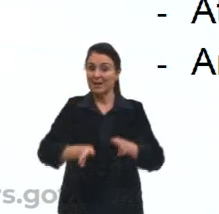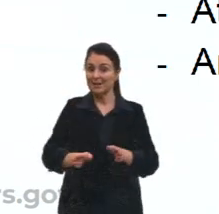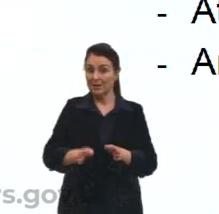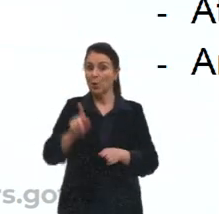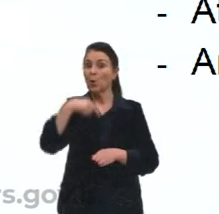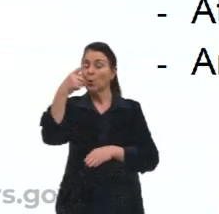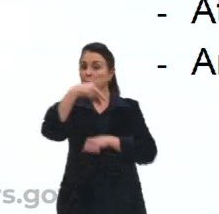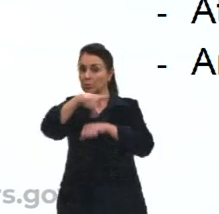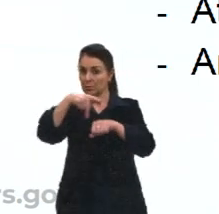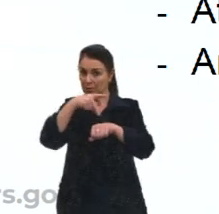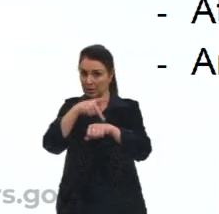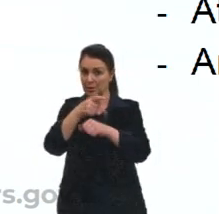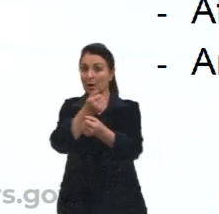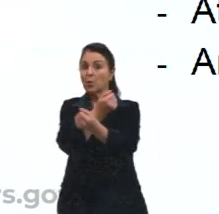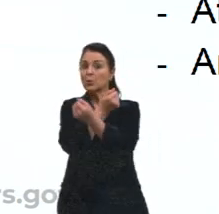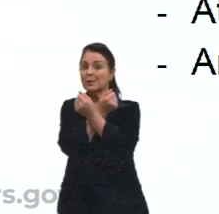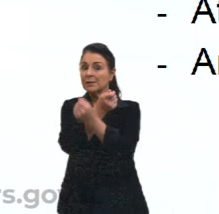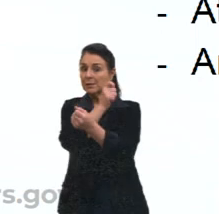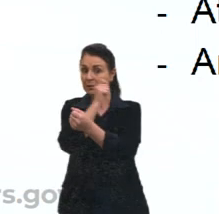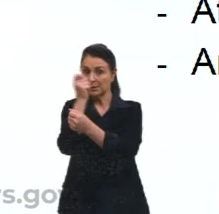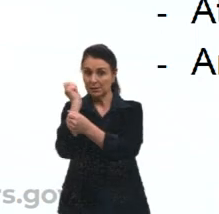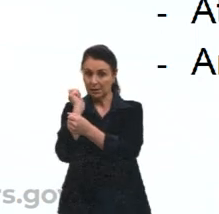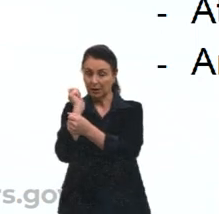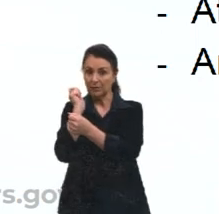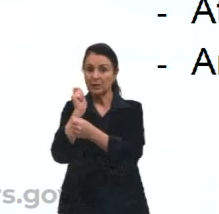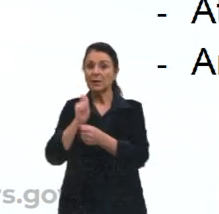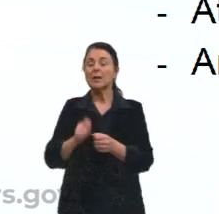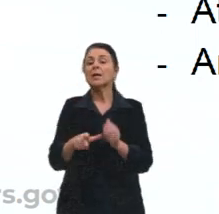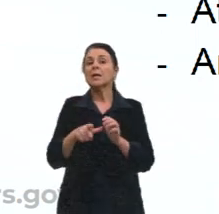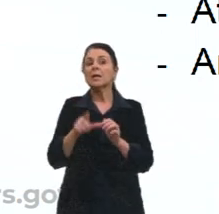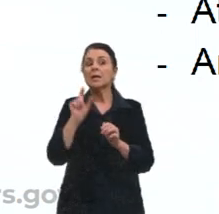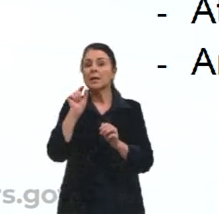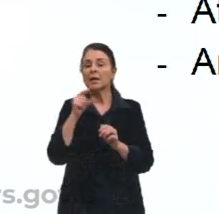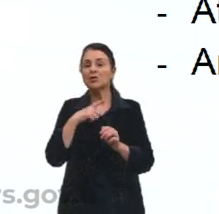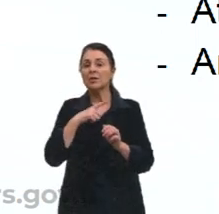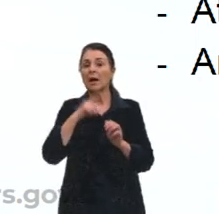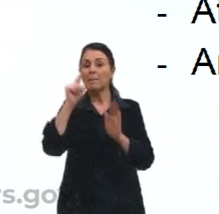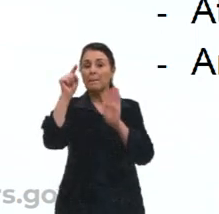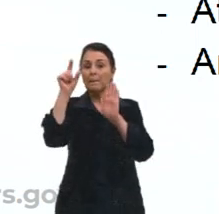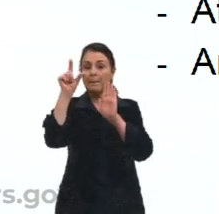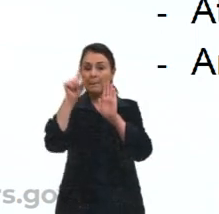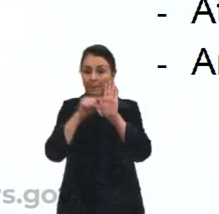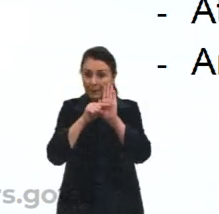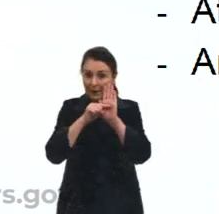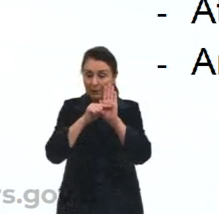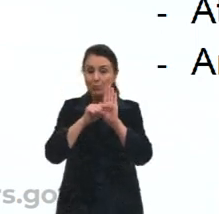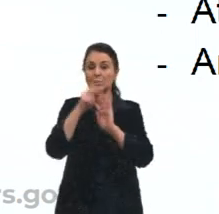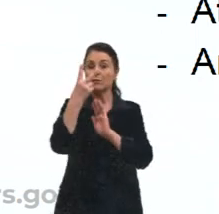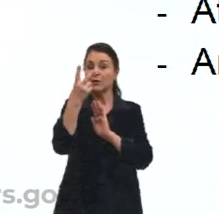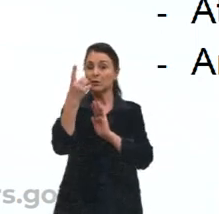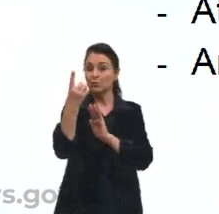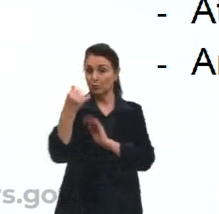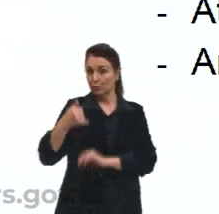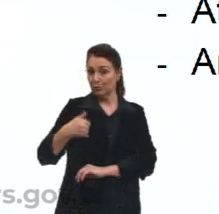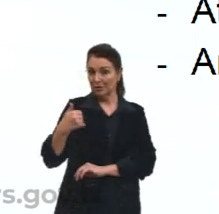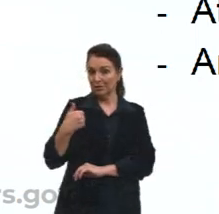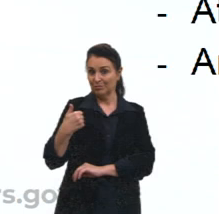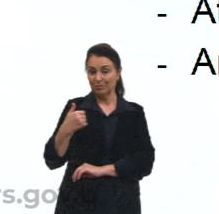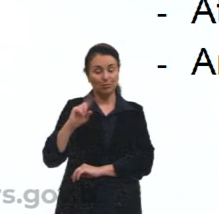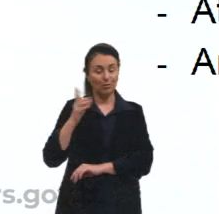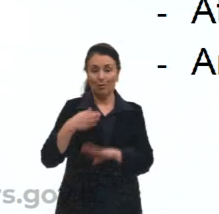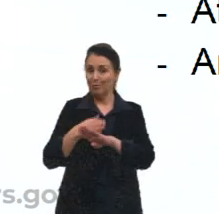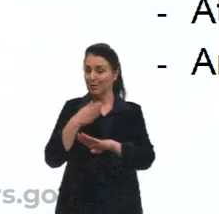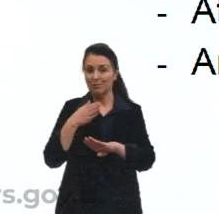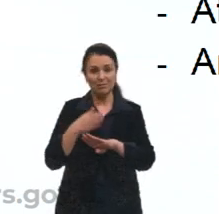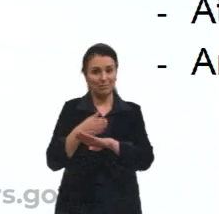e escravos e menores de 21 anos então era muita gente que tava de fora nesse